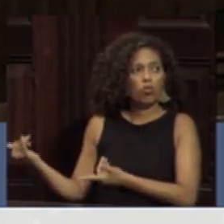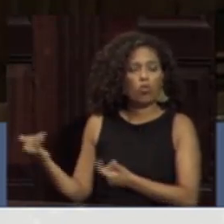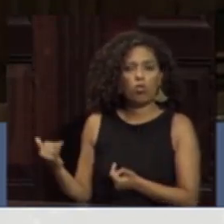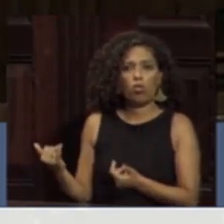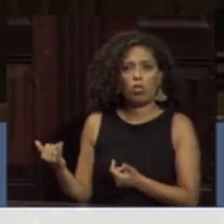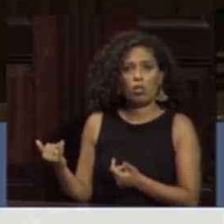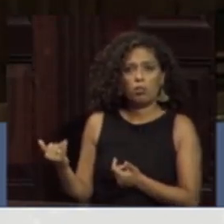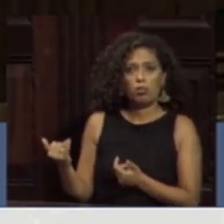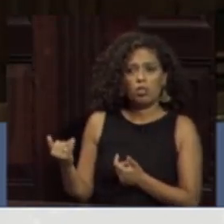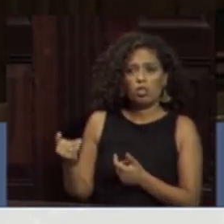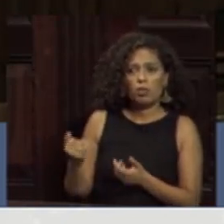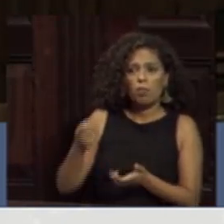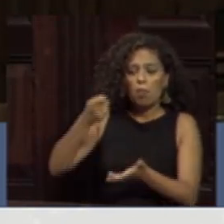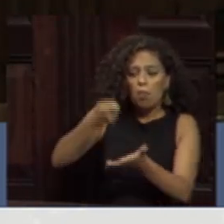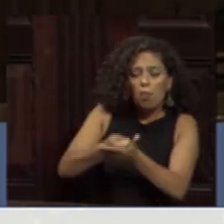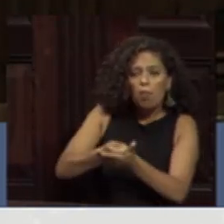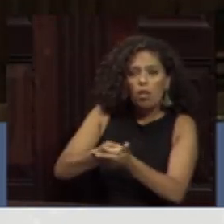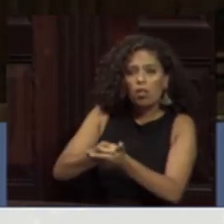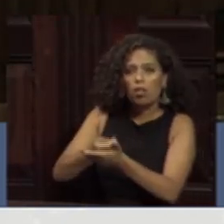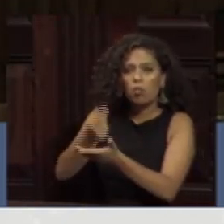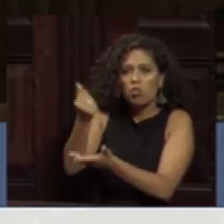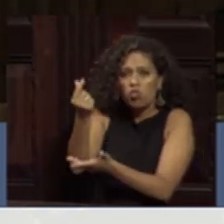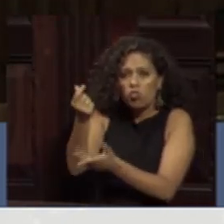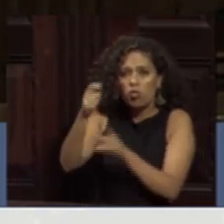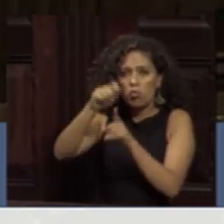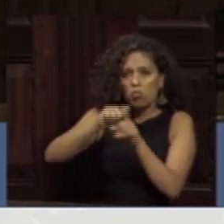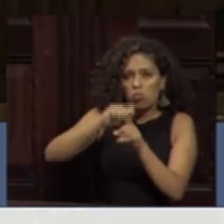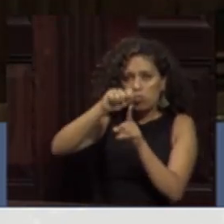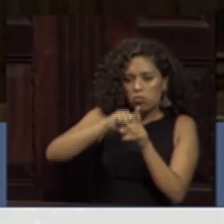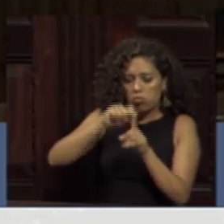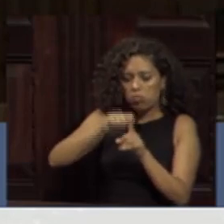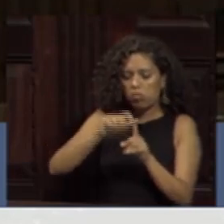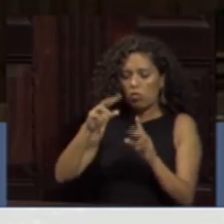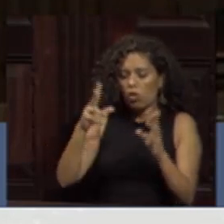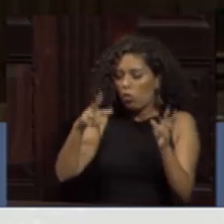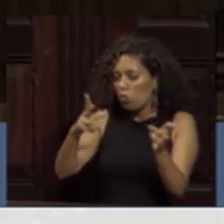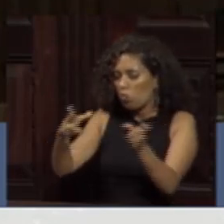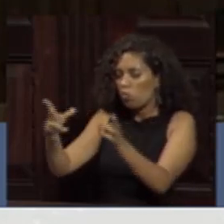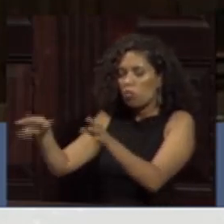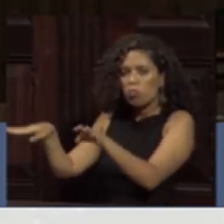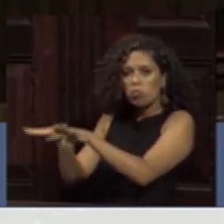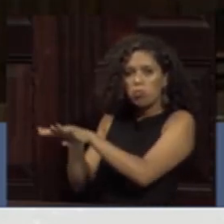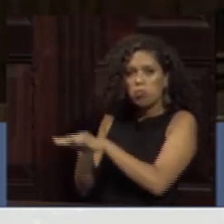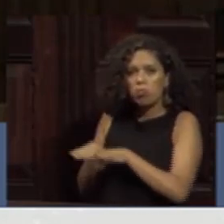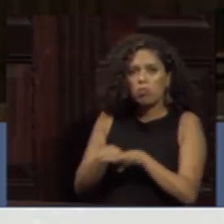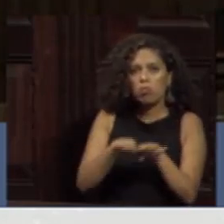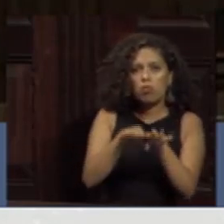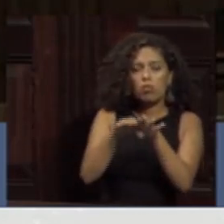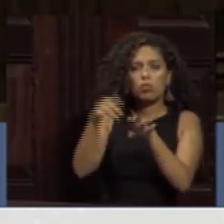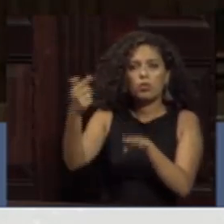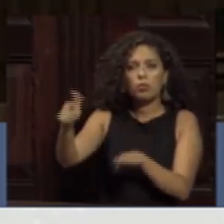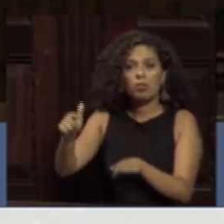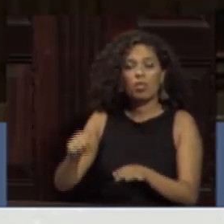de salário em relação aos homens, o